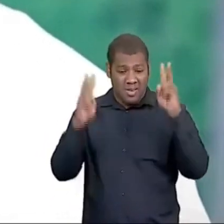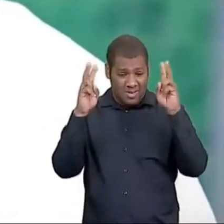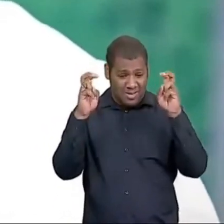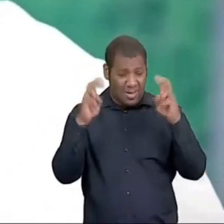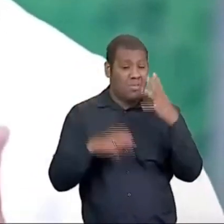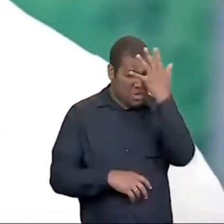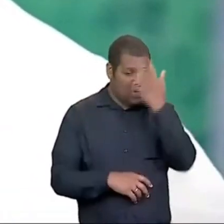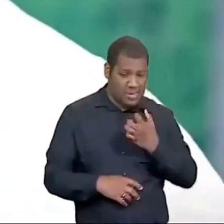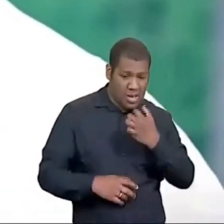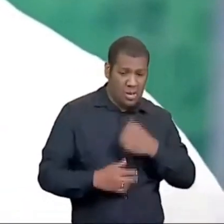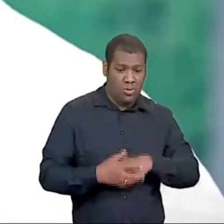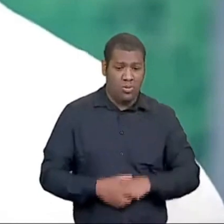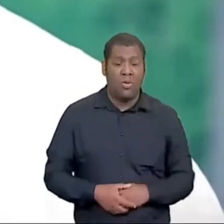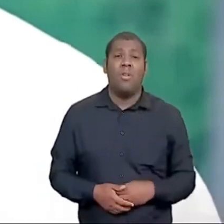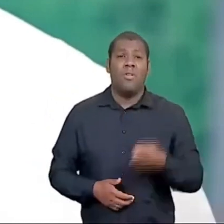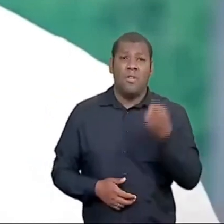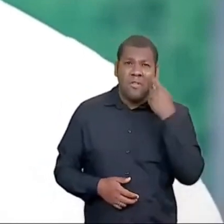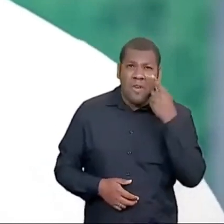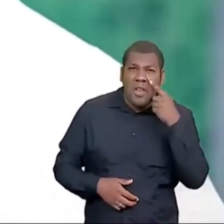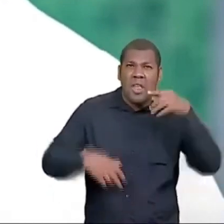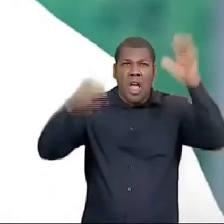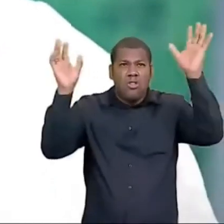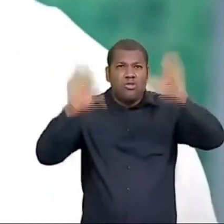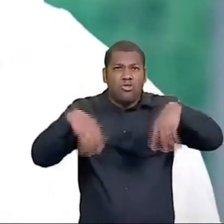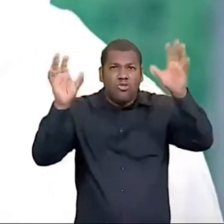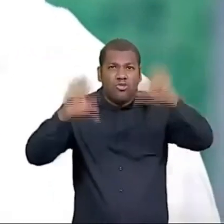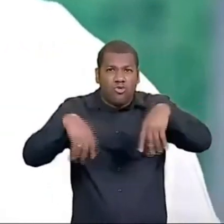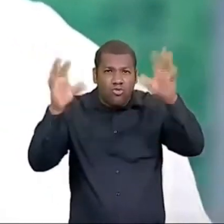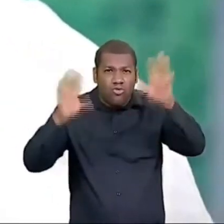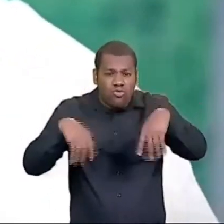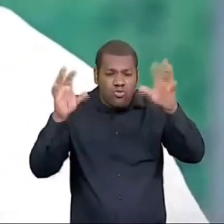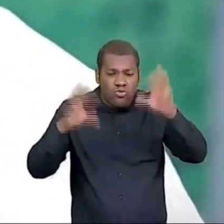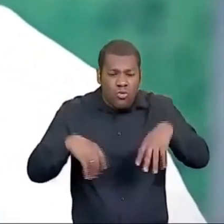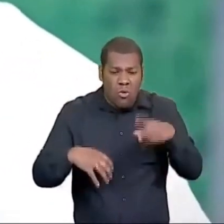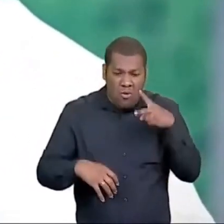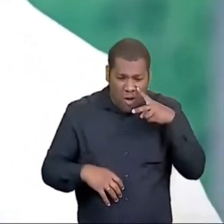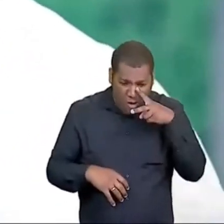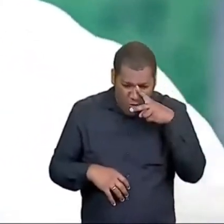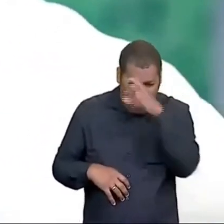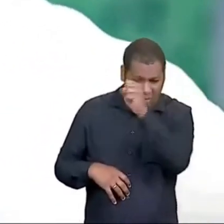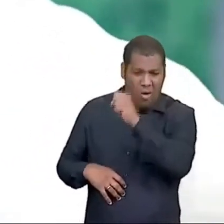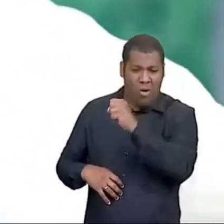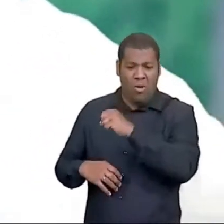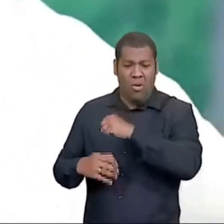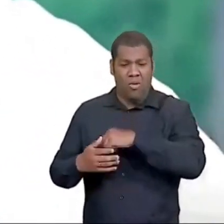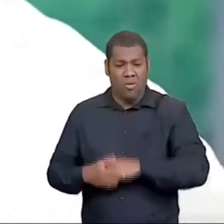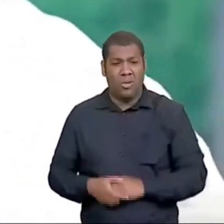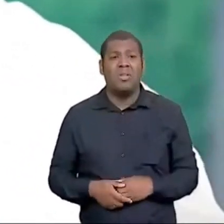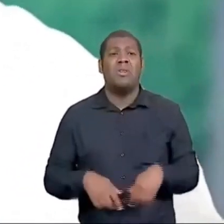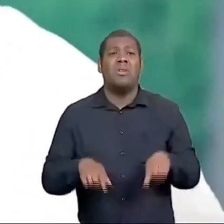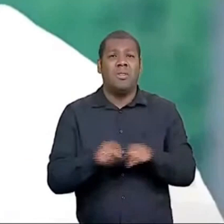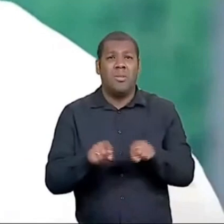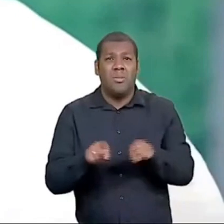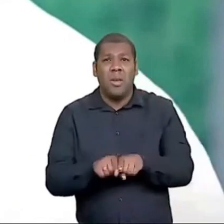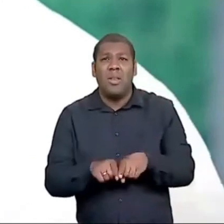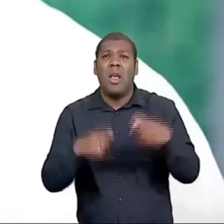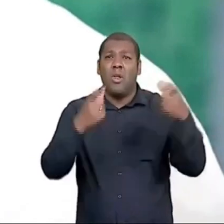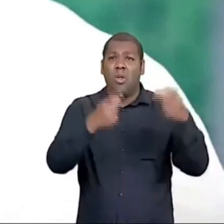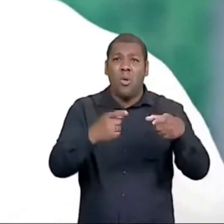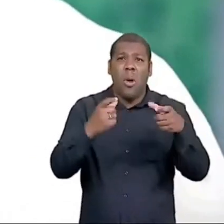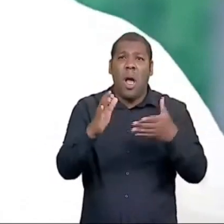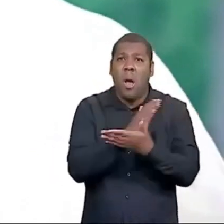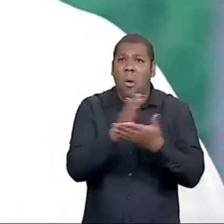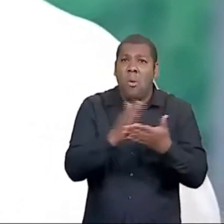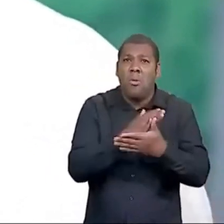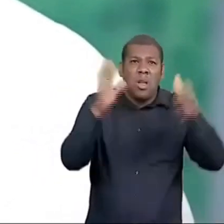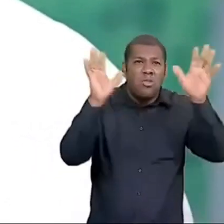vendo chover demais onde nunca choveu, sabe? Chover pouco onde chovia muito. Nós estamos aumentando as queimadas em todo